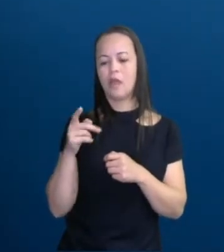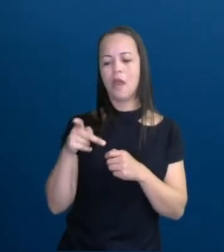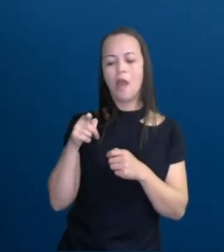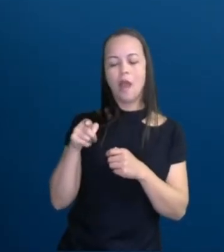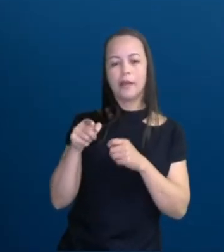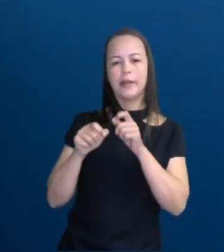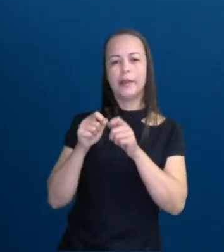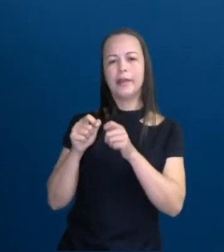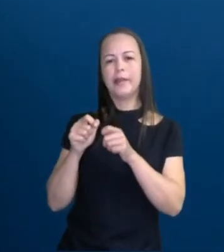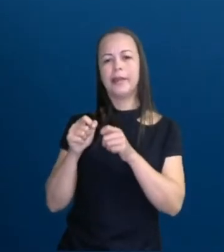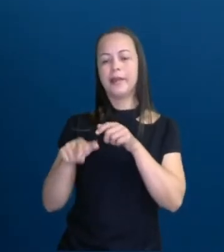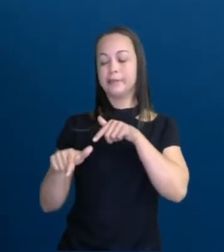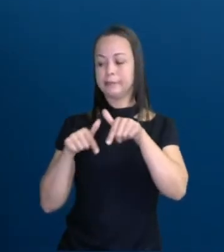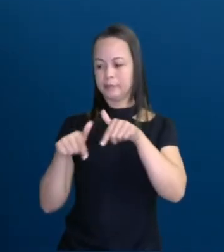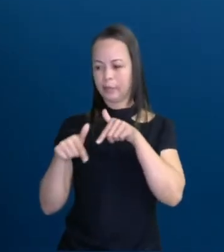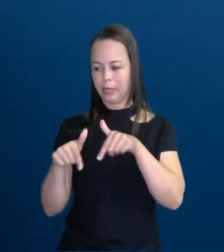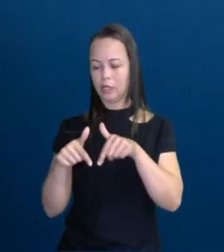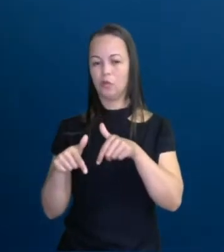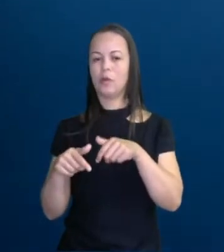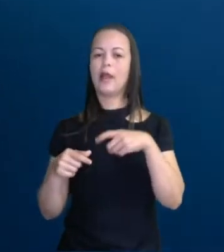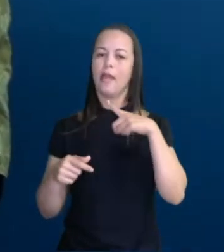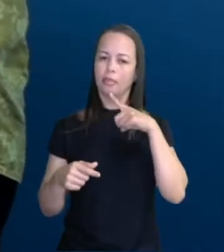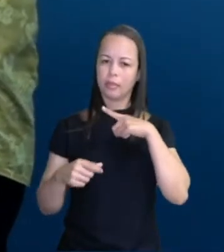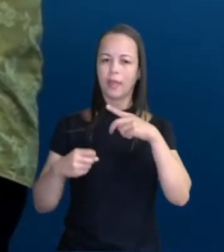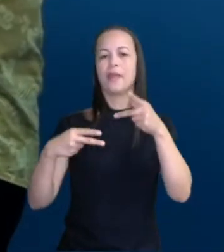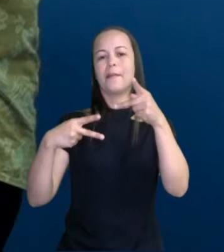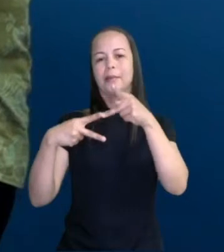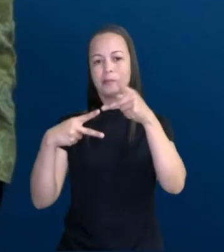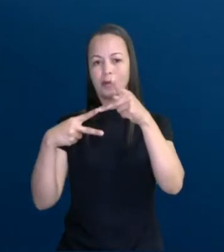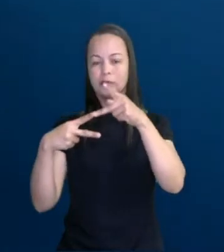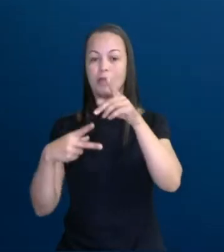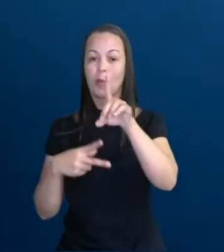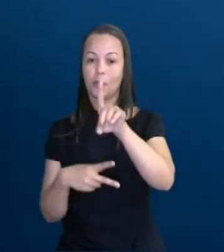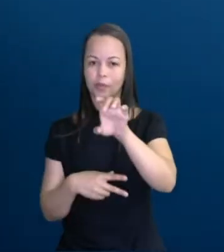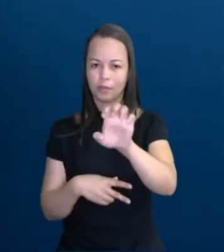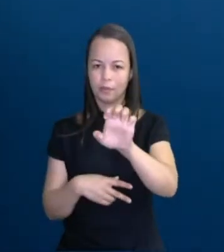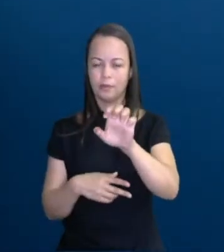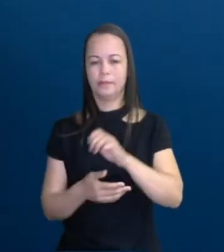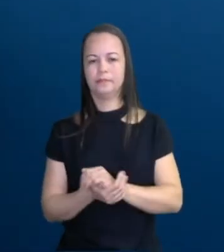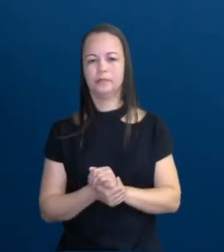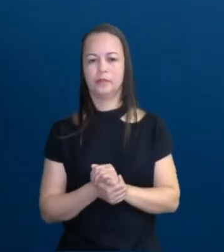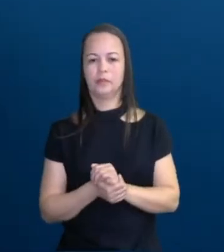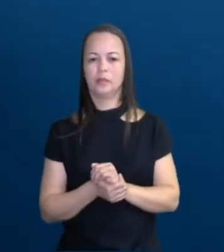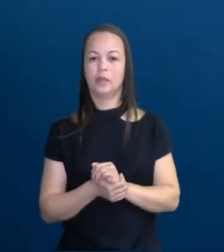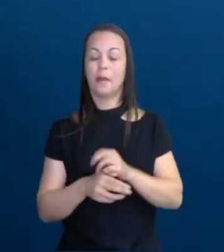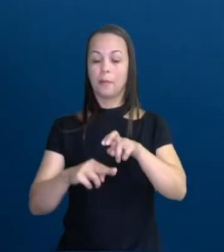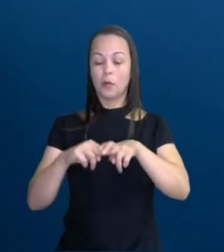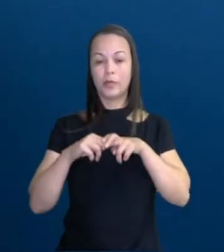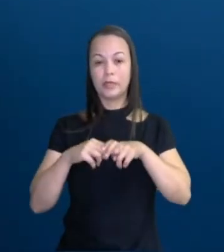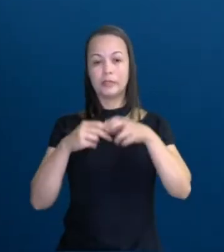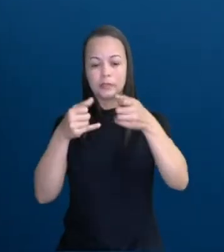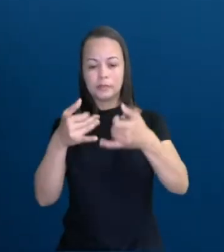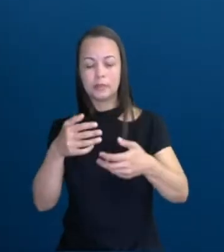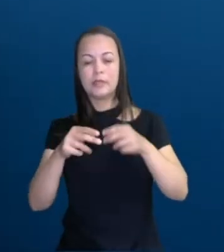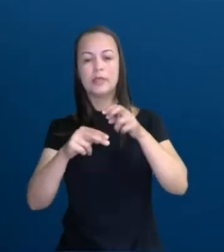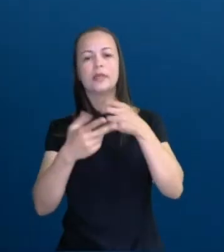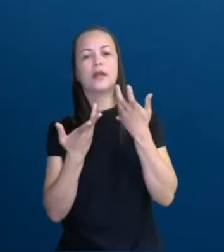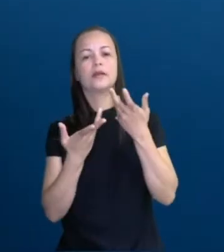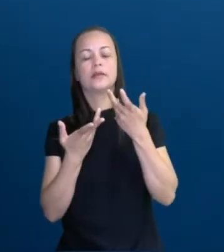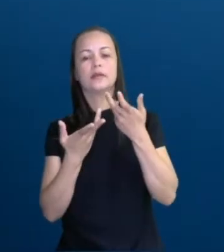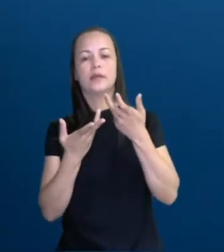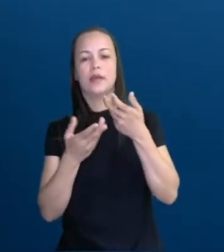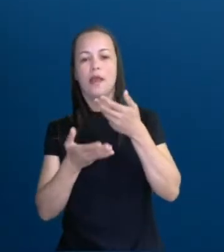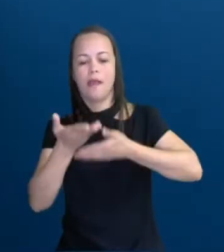empregos, aparece a preposição de. Por isso que se diz que é uma relação indireta, porque entre o